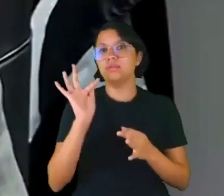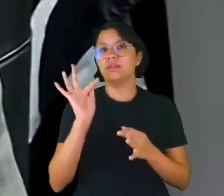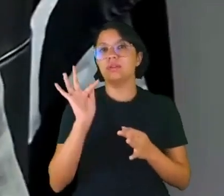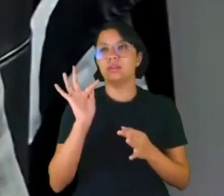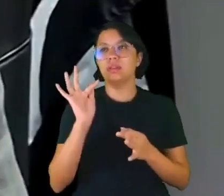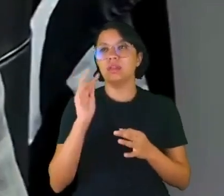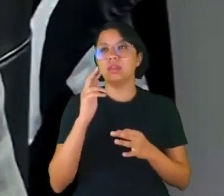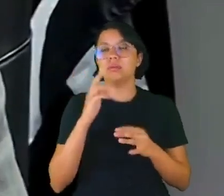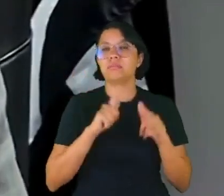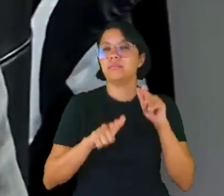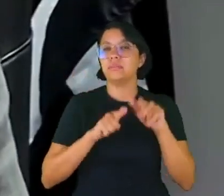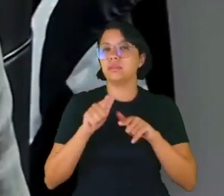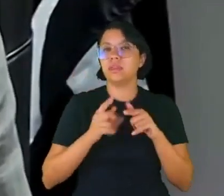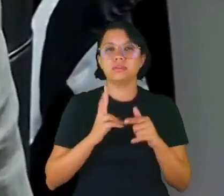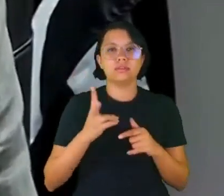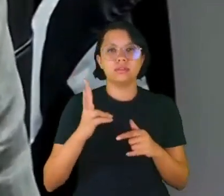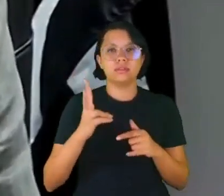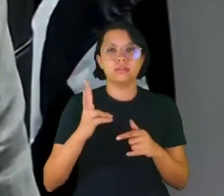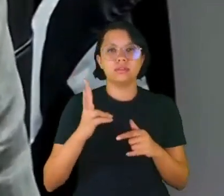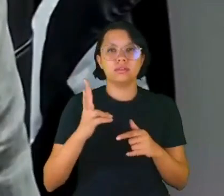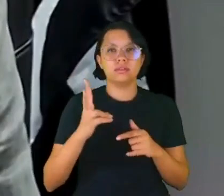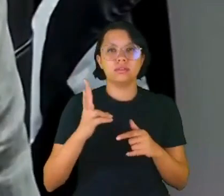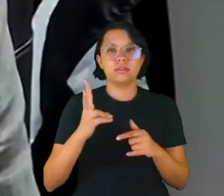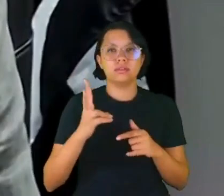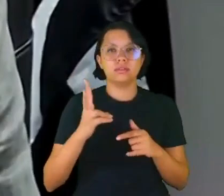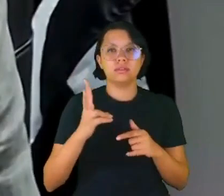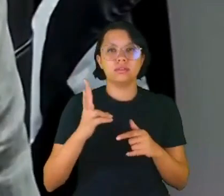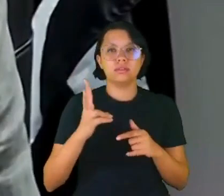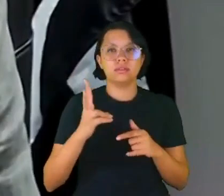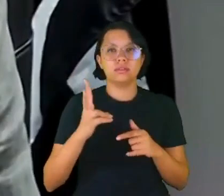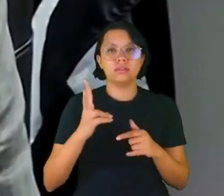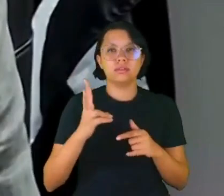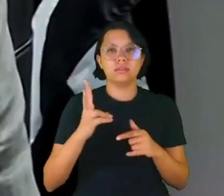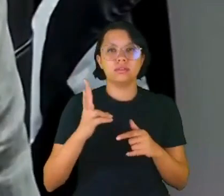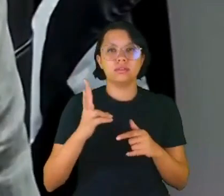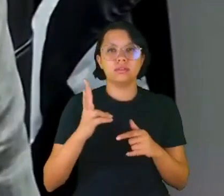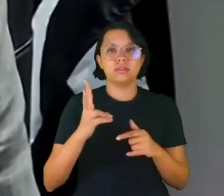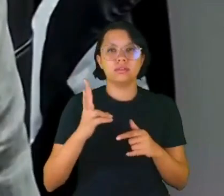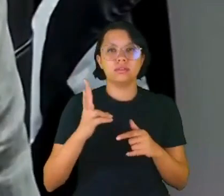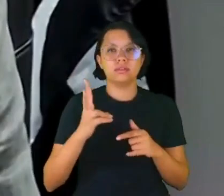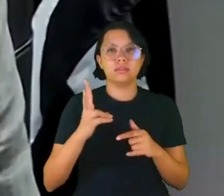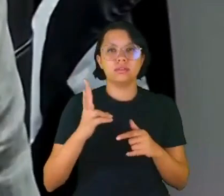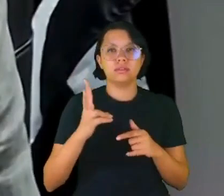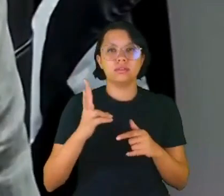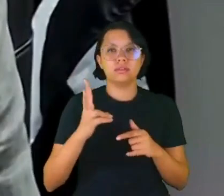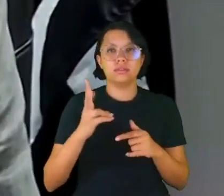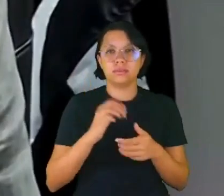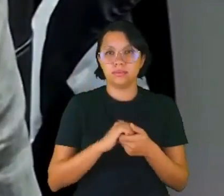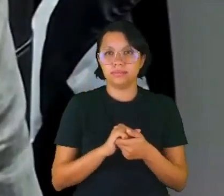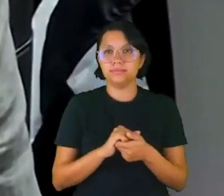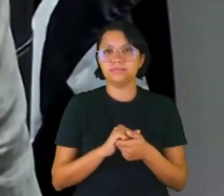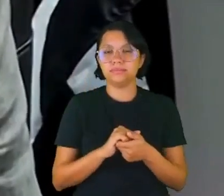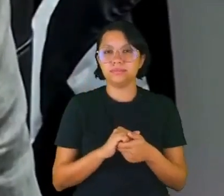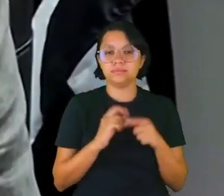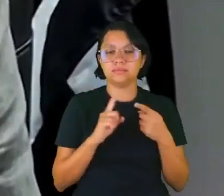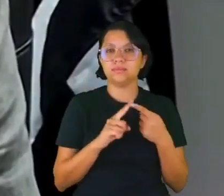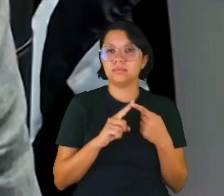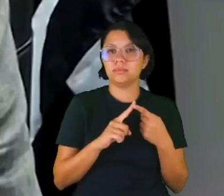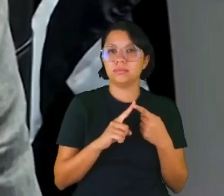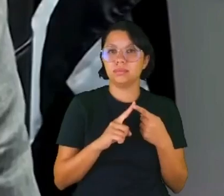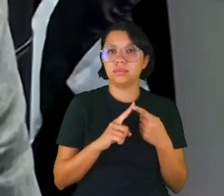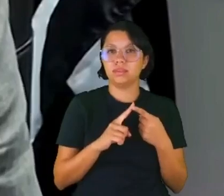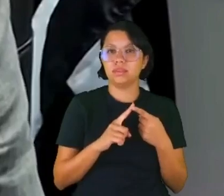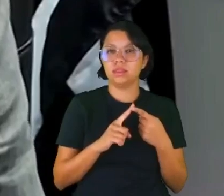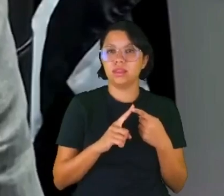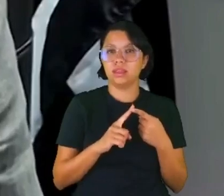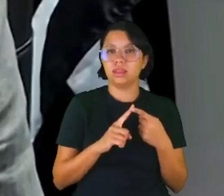Federal lida com absoluta frequência. Olha para baixo repetidas vezes. Na bancada, um conjunto de folhas de papel. São eles a